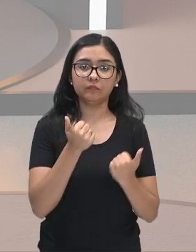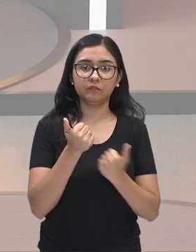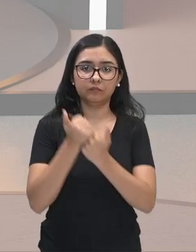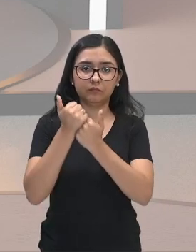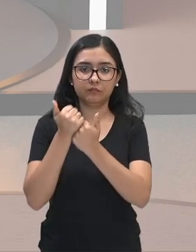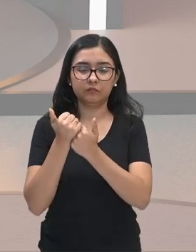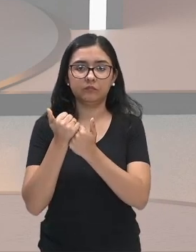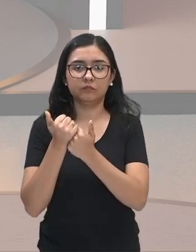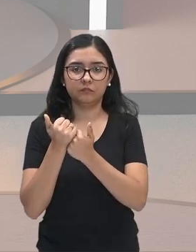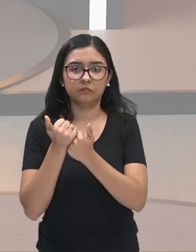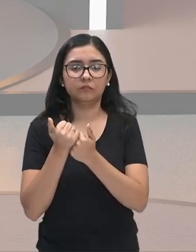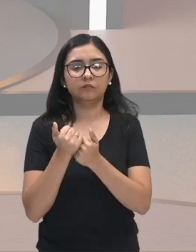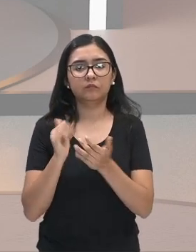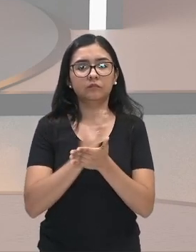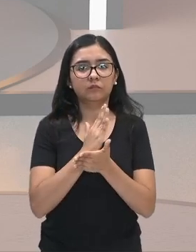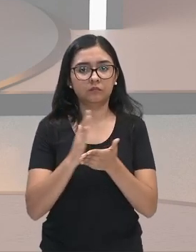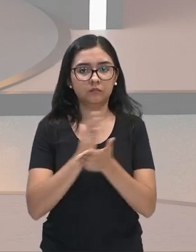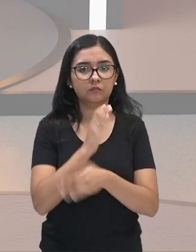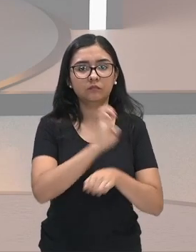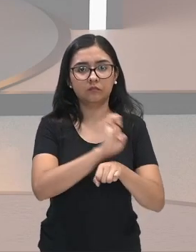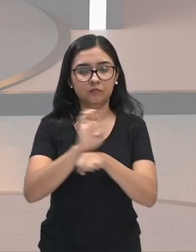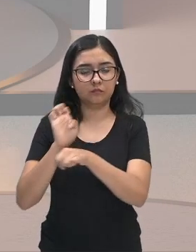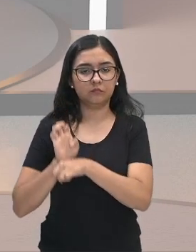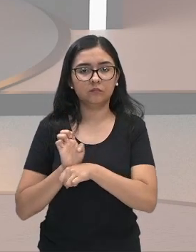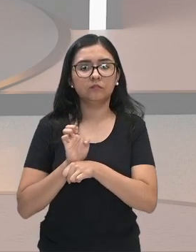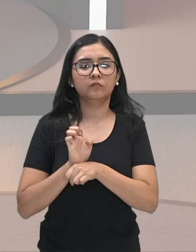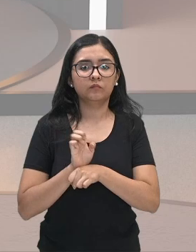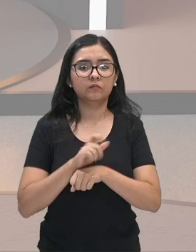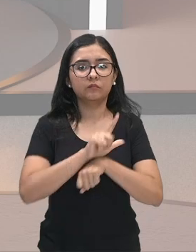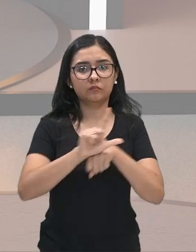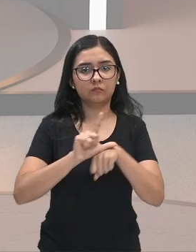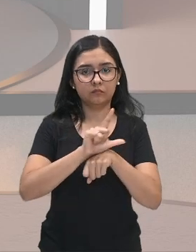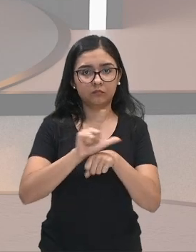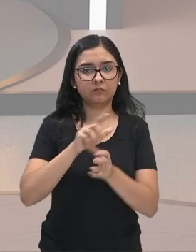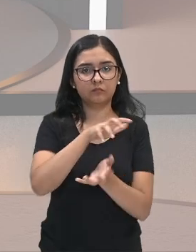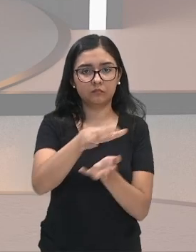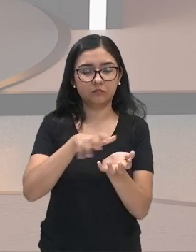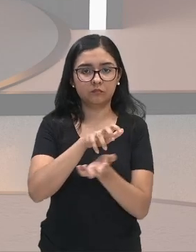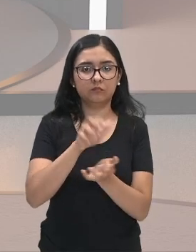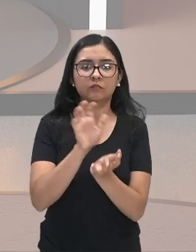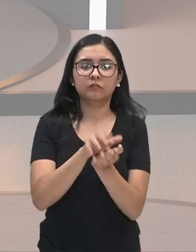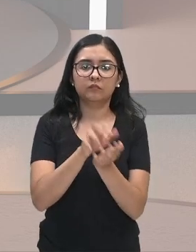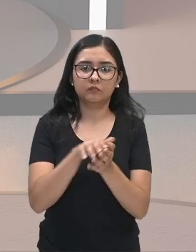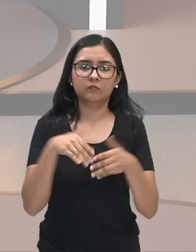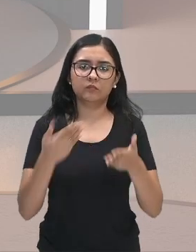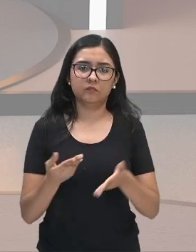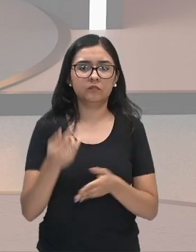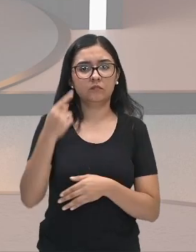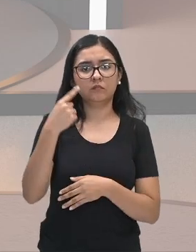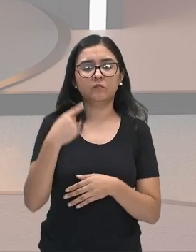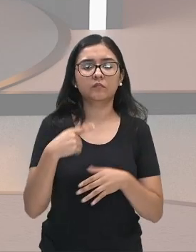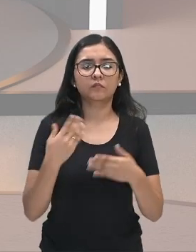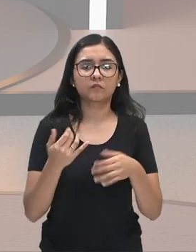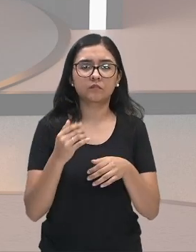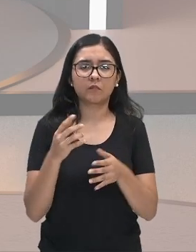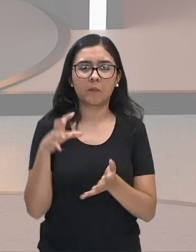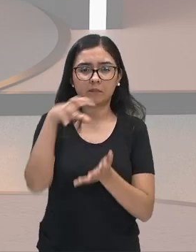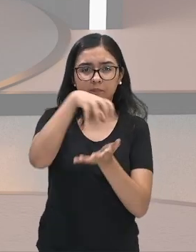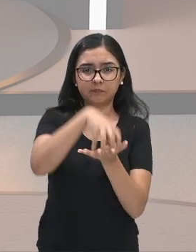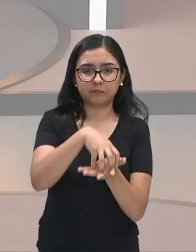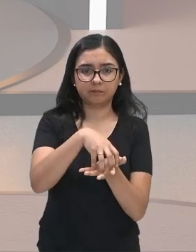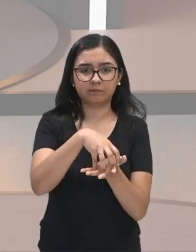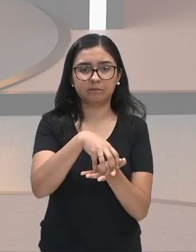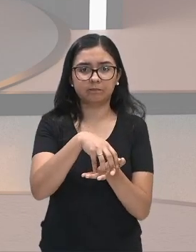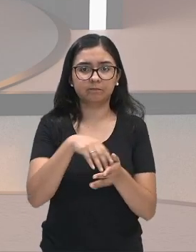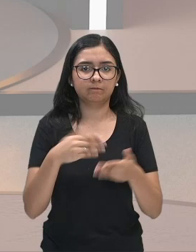Paraíba e do Rio Grande do Norte, os revolucionários pernambucanos, que pretendiam implantar uma república federativa,